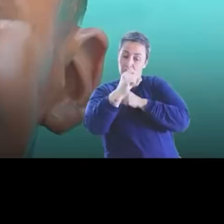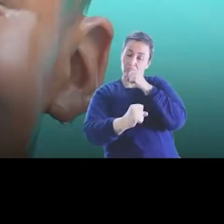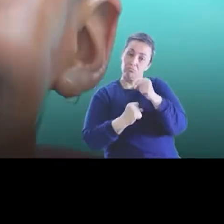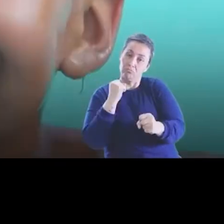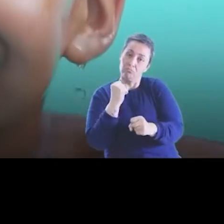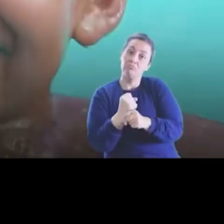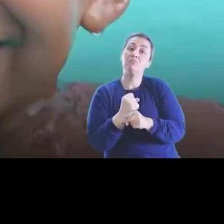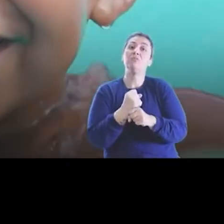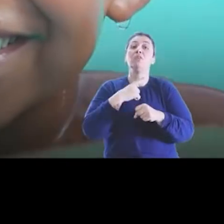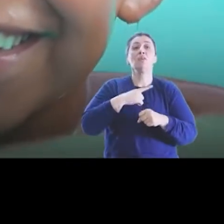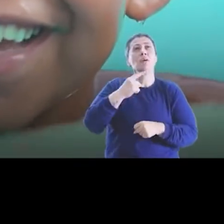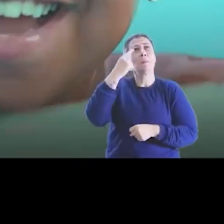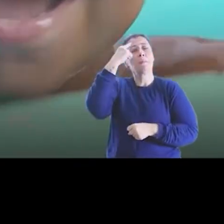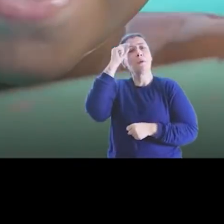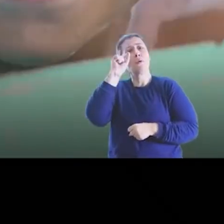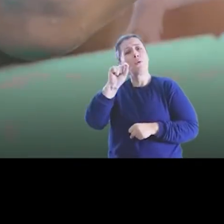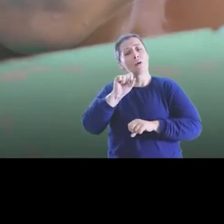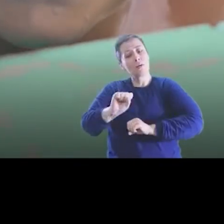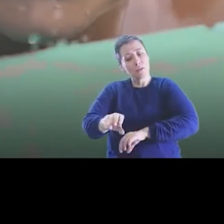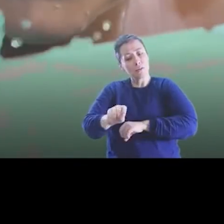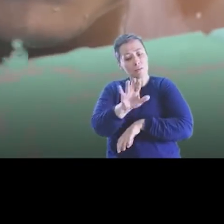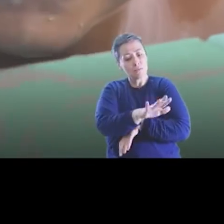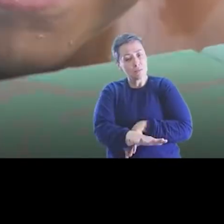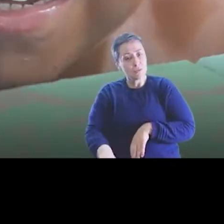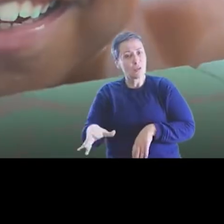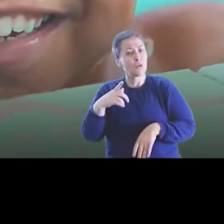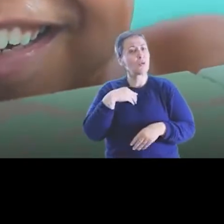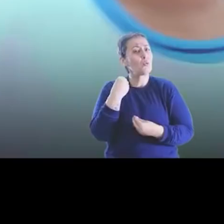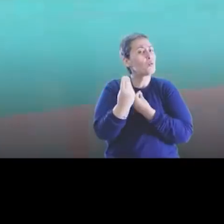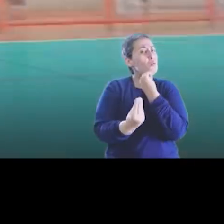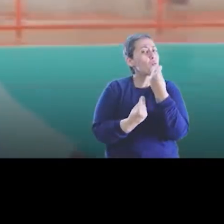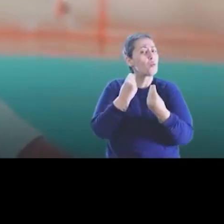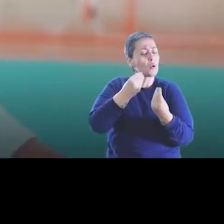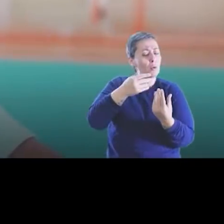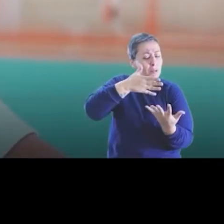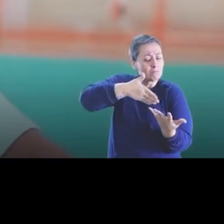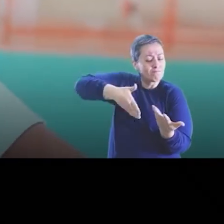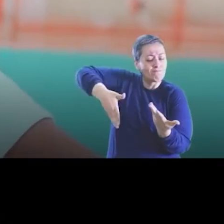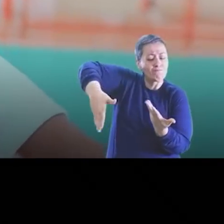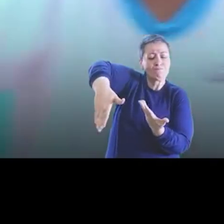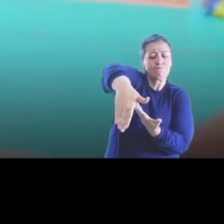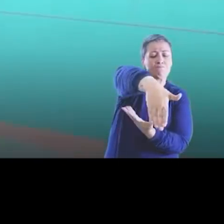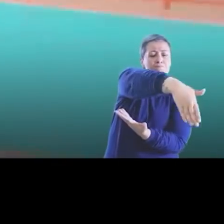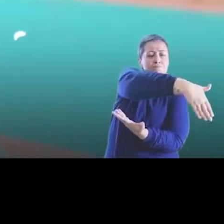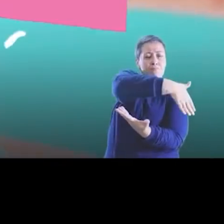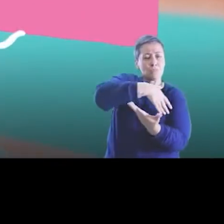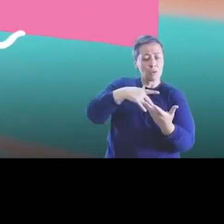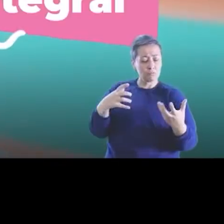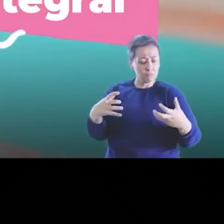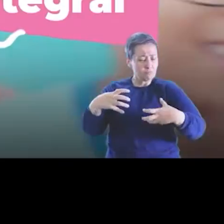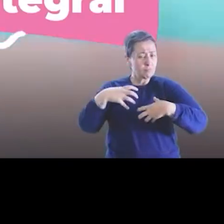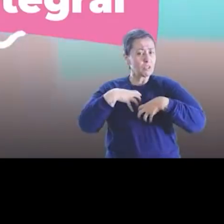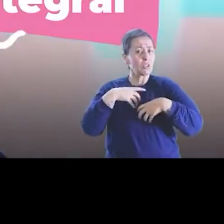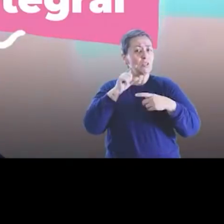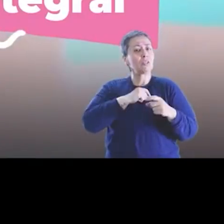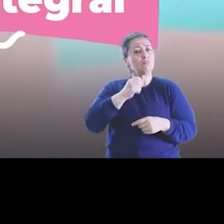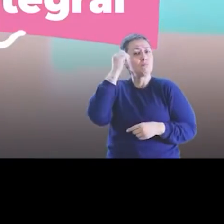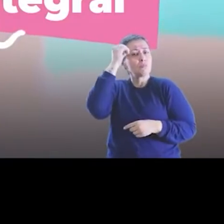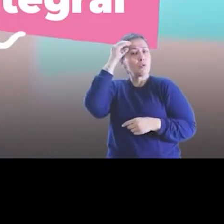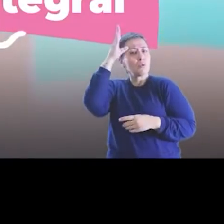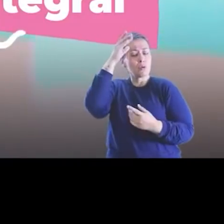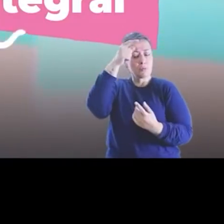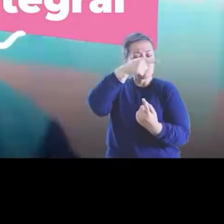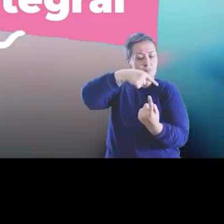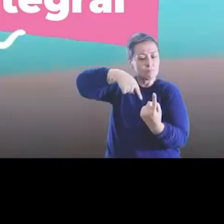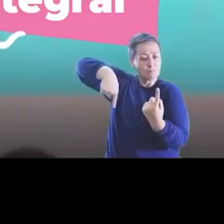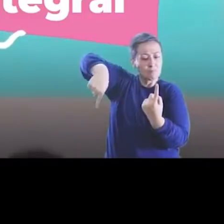360 dias do ano e pensar a educação de nossas crianças de uma maneira circular. Dessa forma, o conhecimento percorre